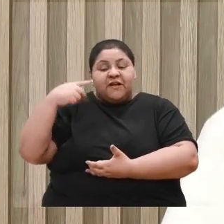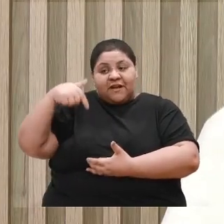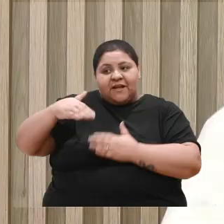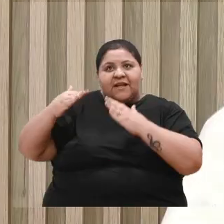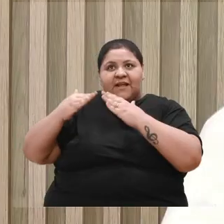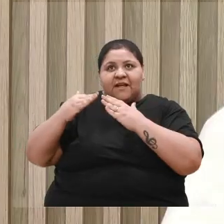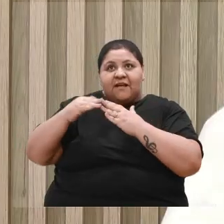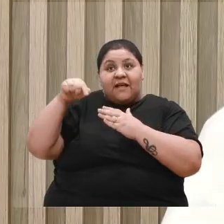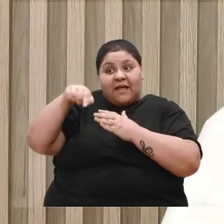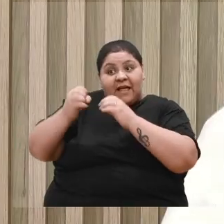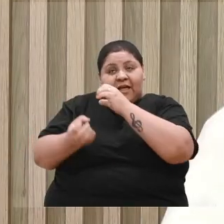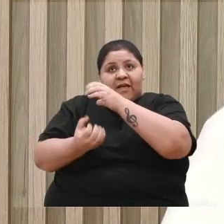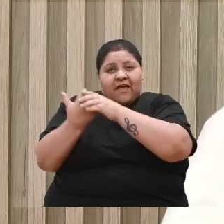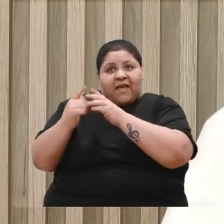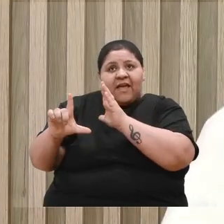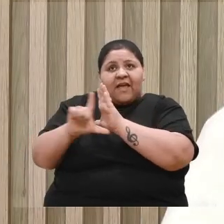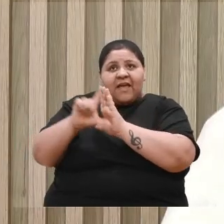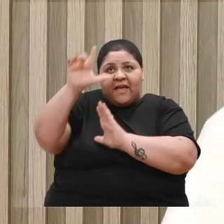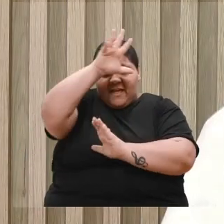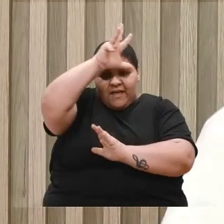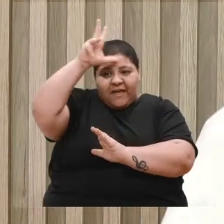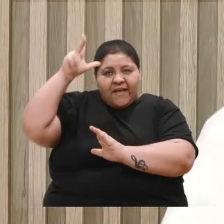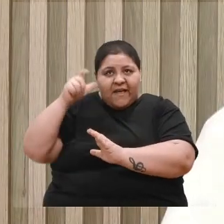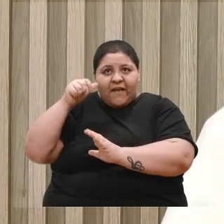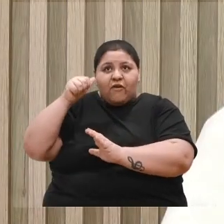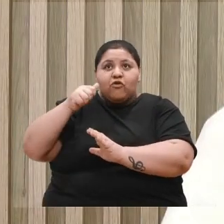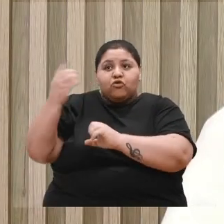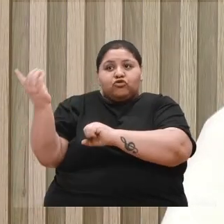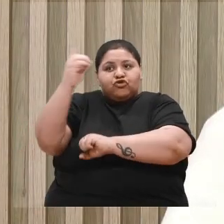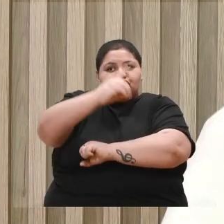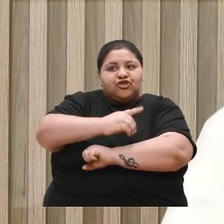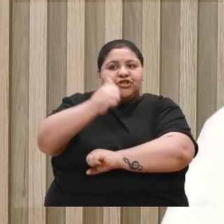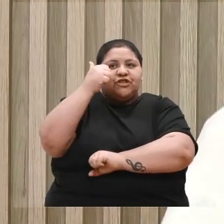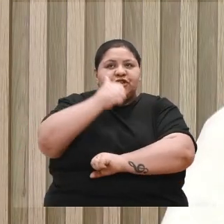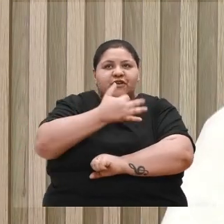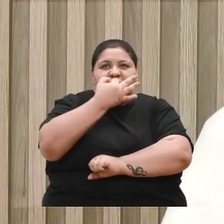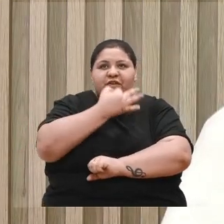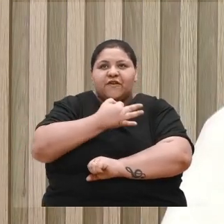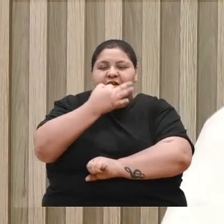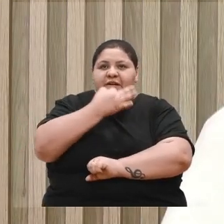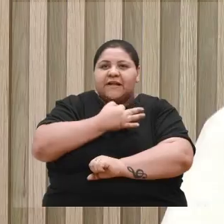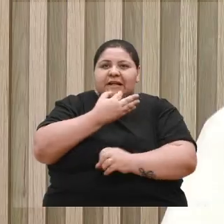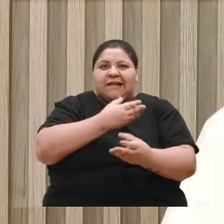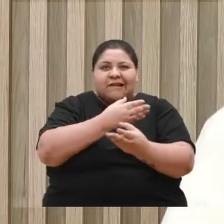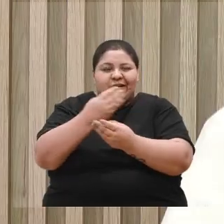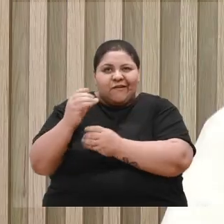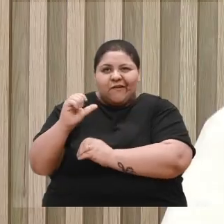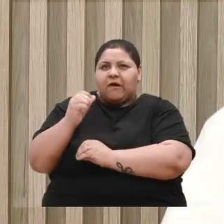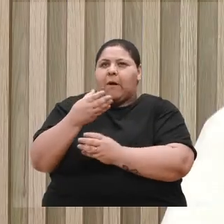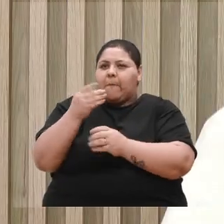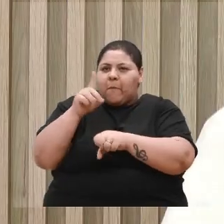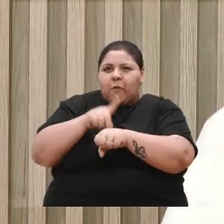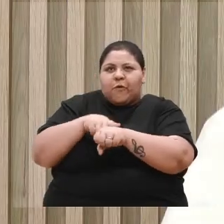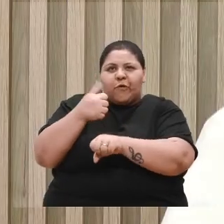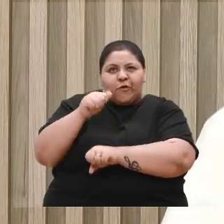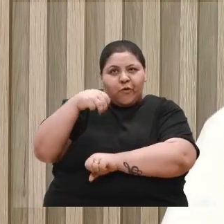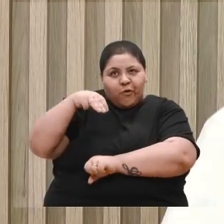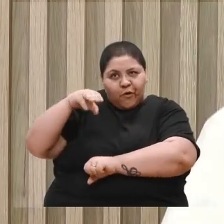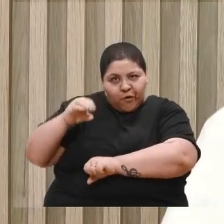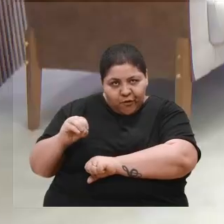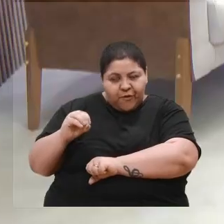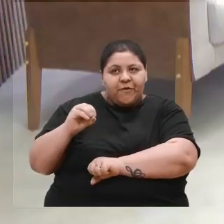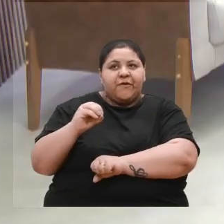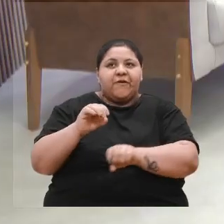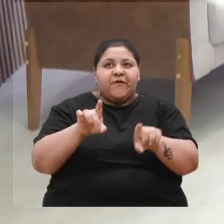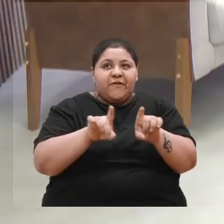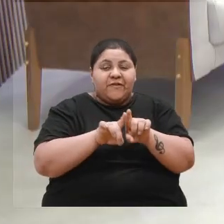da Raquel, a lei municipal que institui o Dia da Mulher Caxiense, que existe há muitos anos, 11 de maio, né, vereadora Rose?